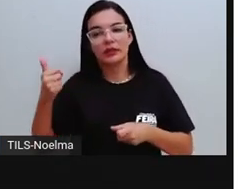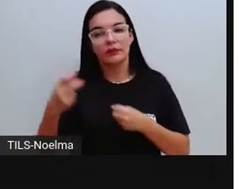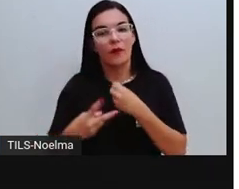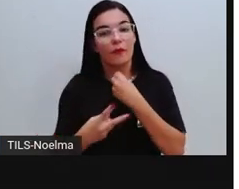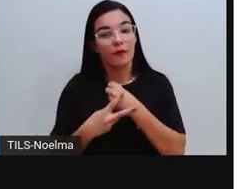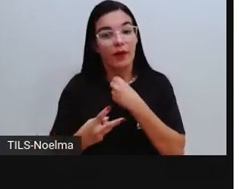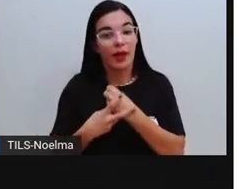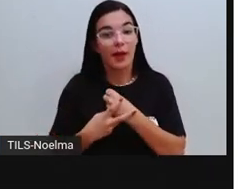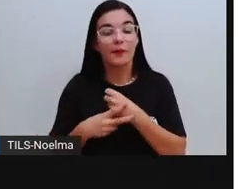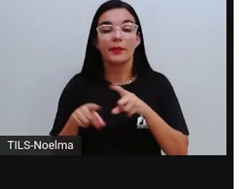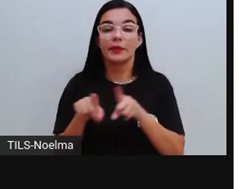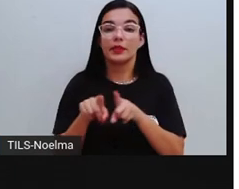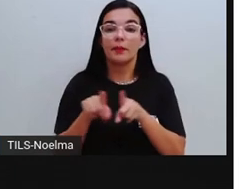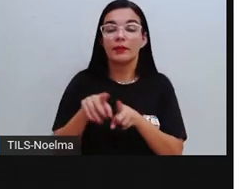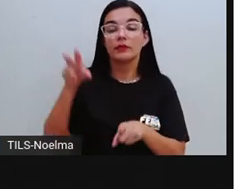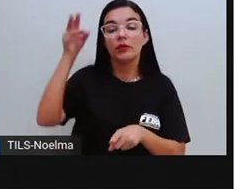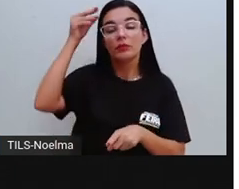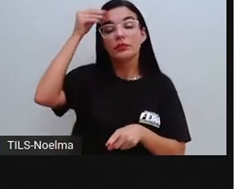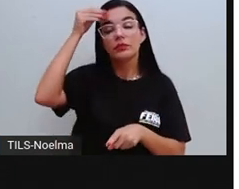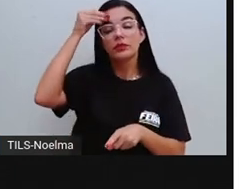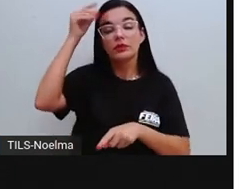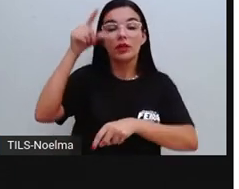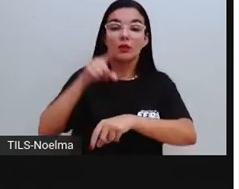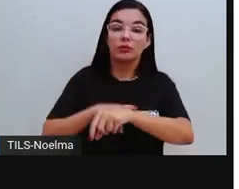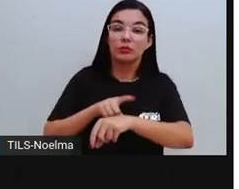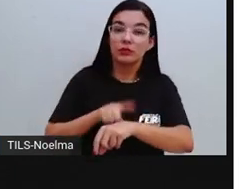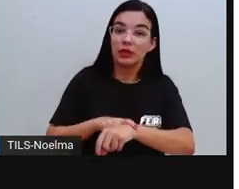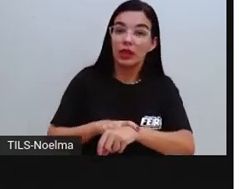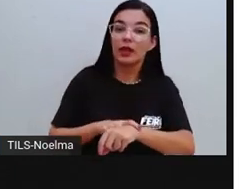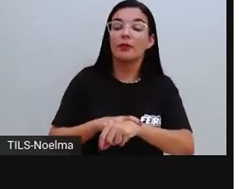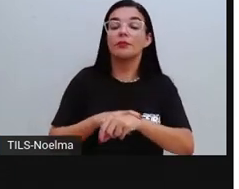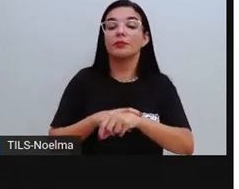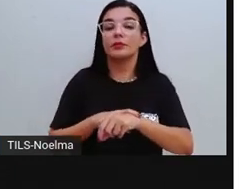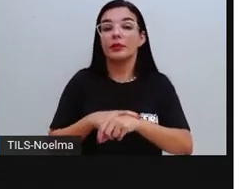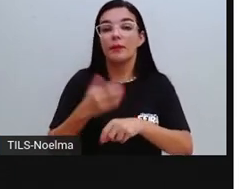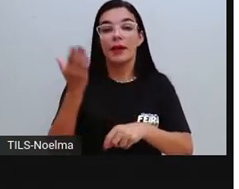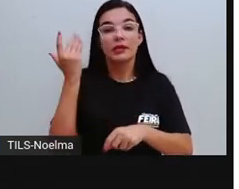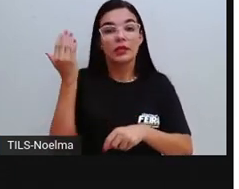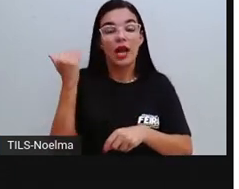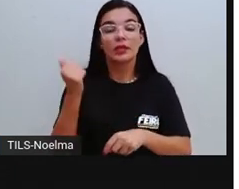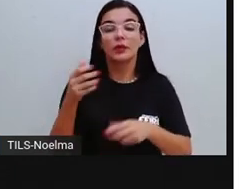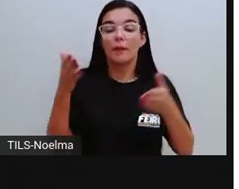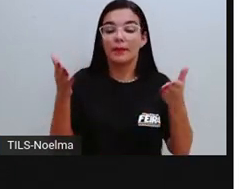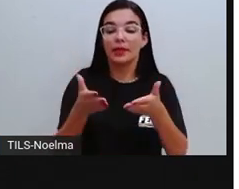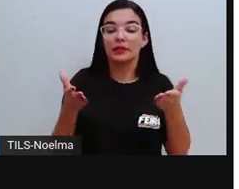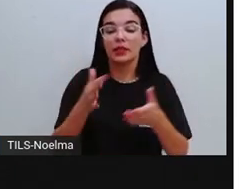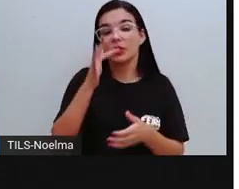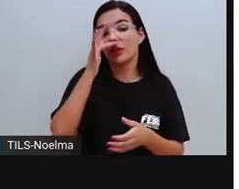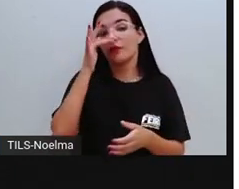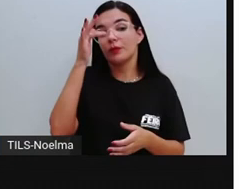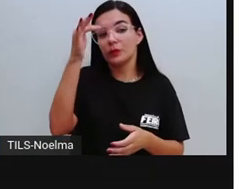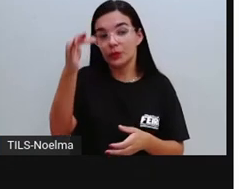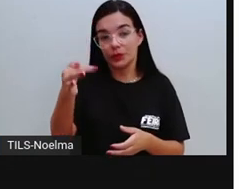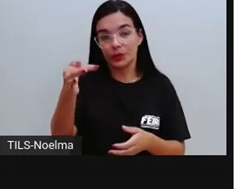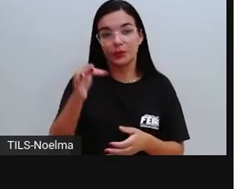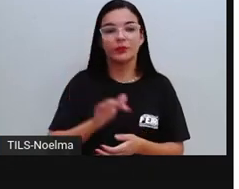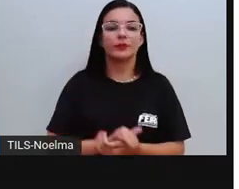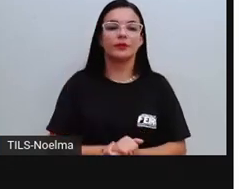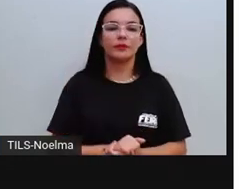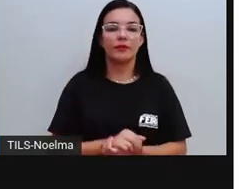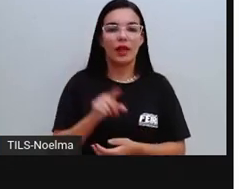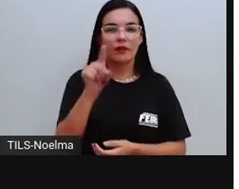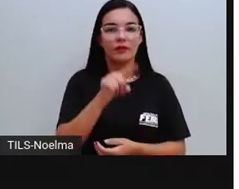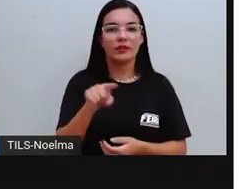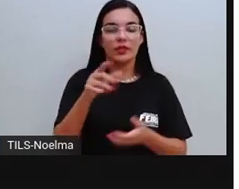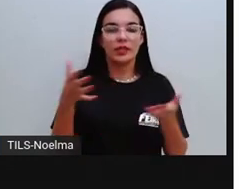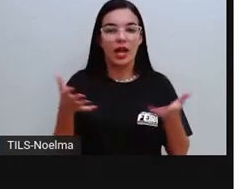verbo, e compreendendo que os verbos podem aparecer no tempo passado, presente e futuro,